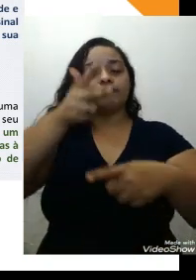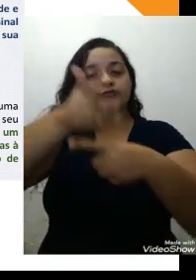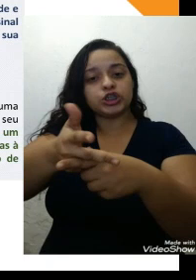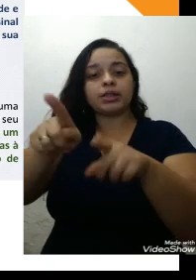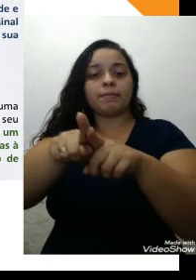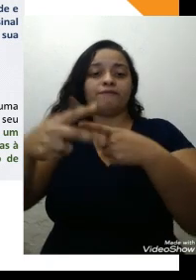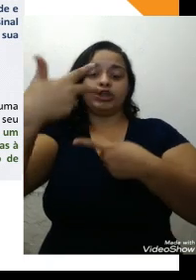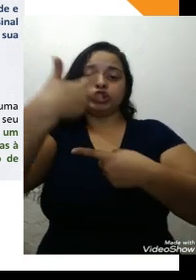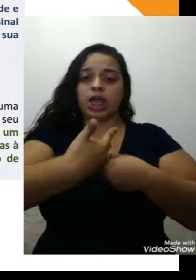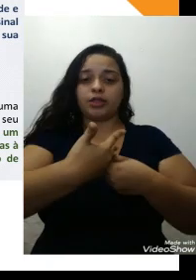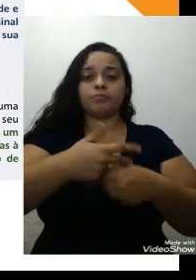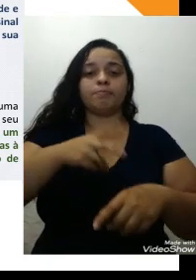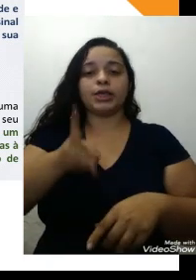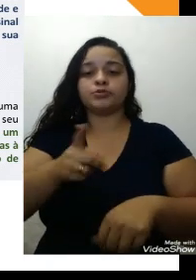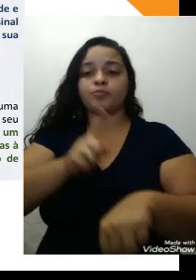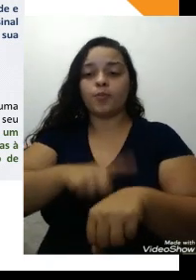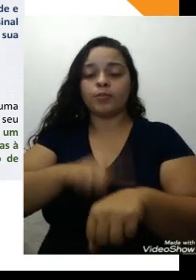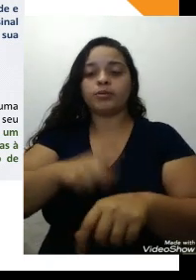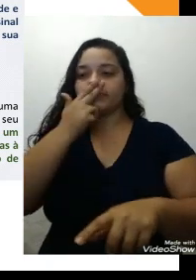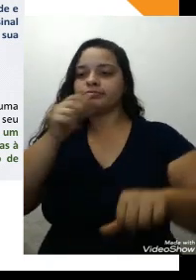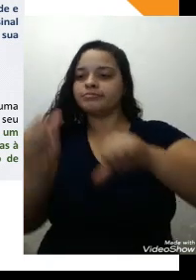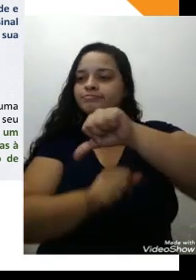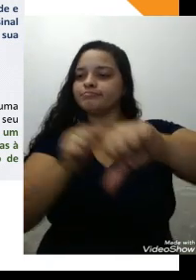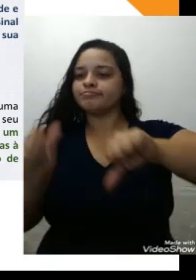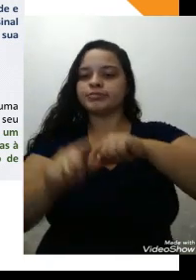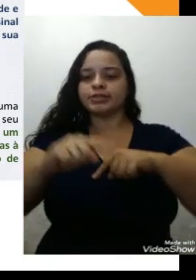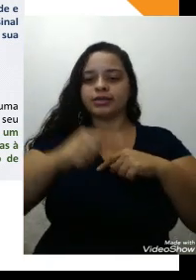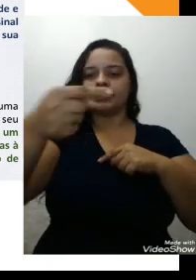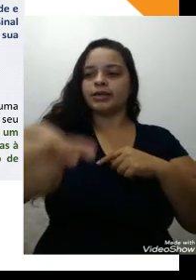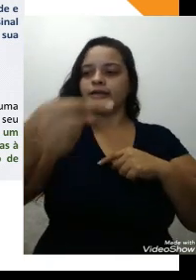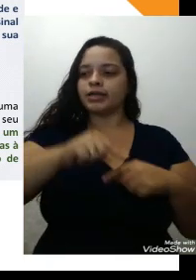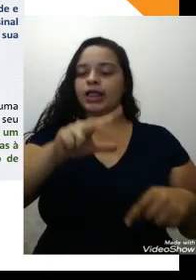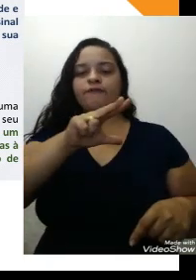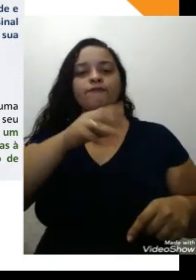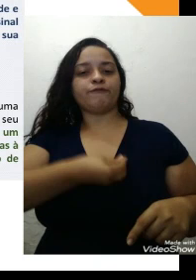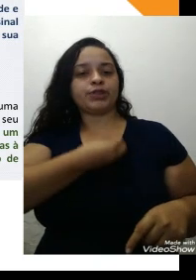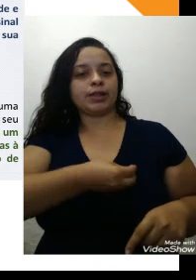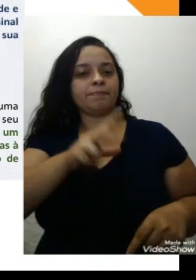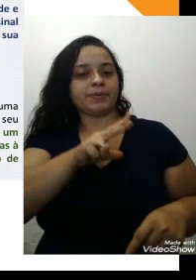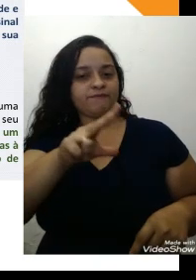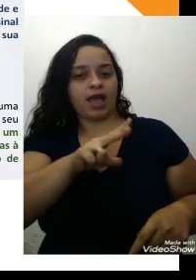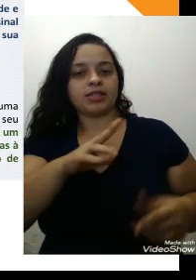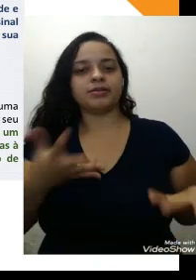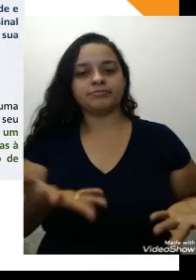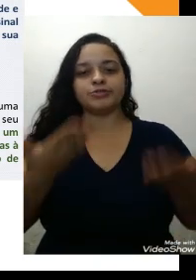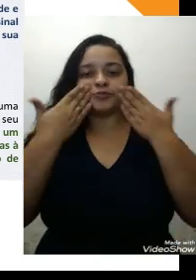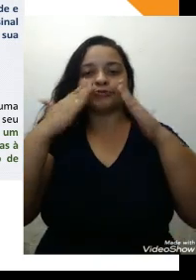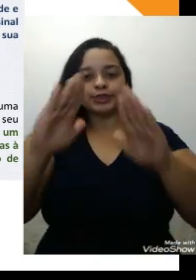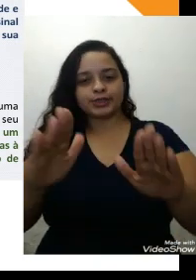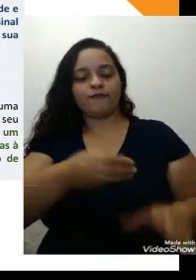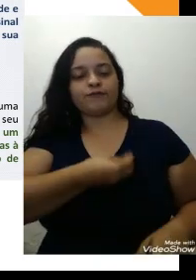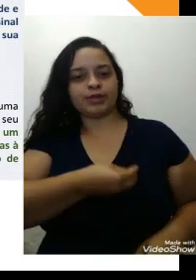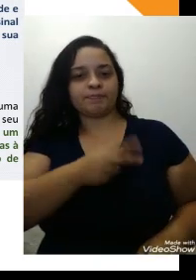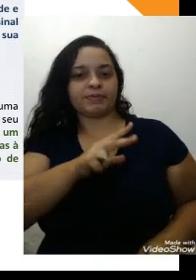a cada momento, alimentando um ciclo perverso de exposição da vida privada. Aqui, ao contrário da